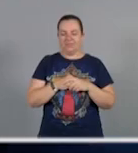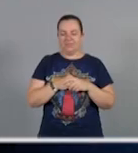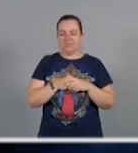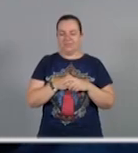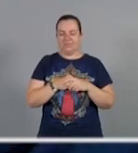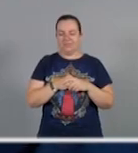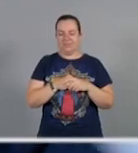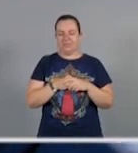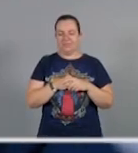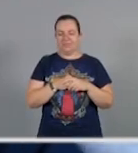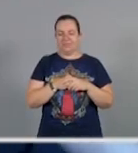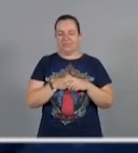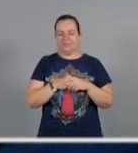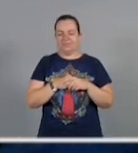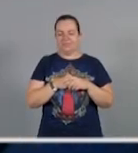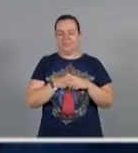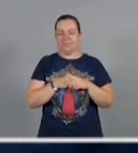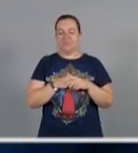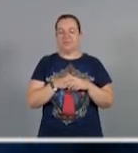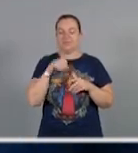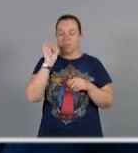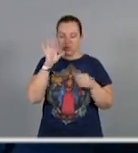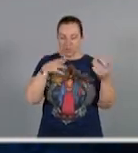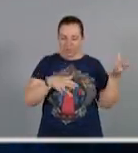Sem usar isso, só as cordas.